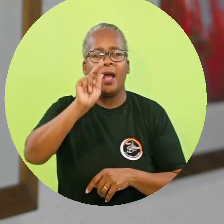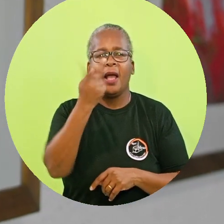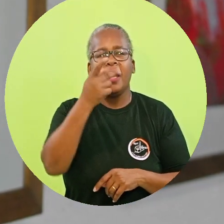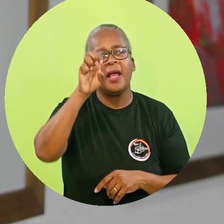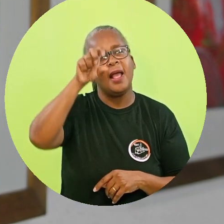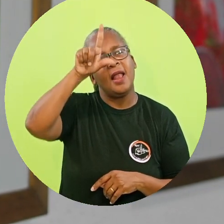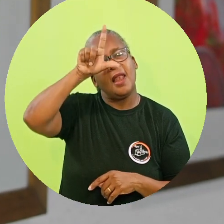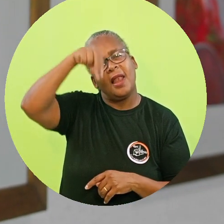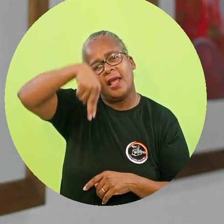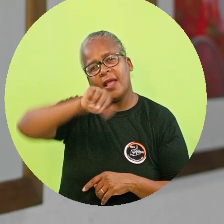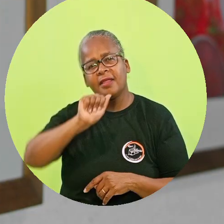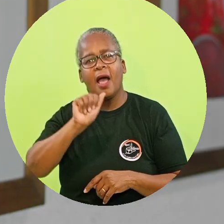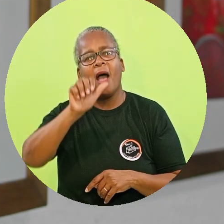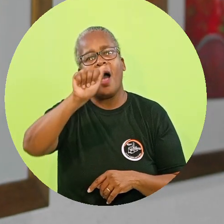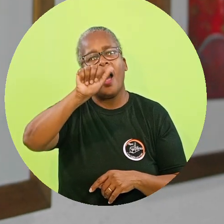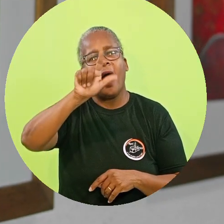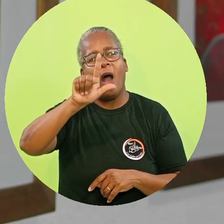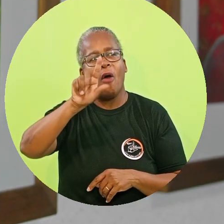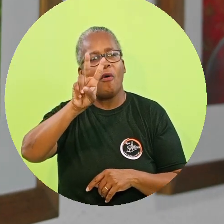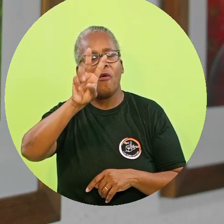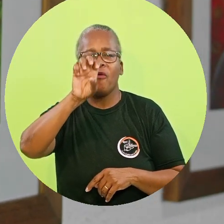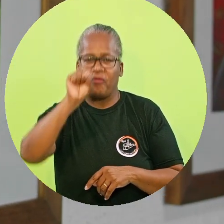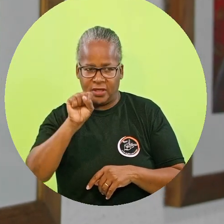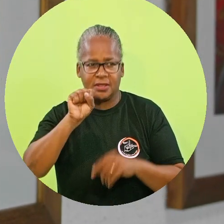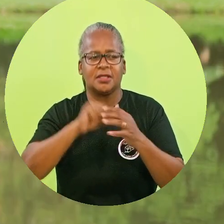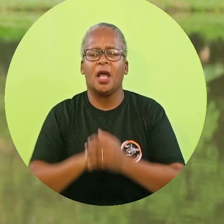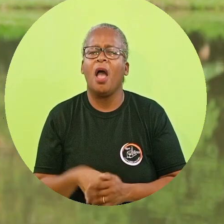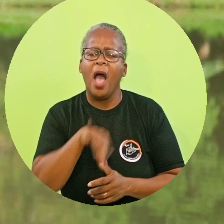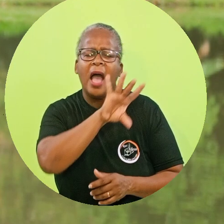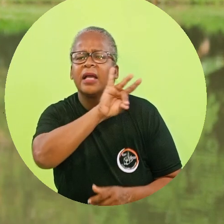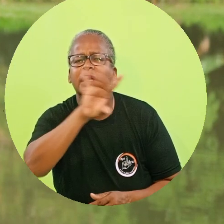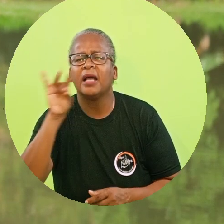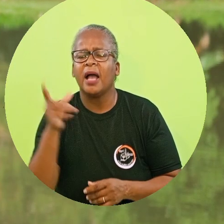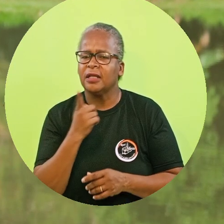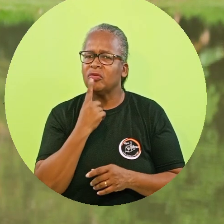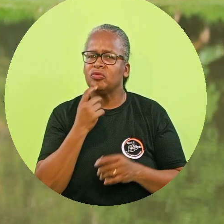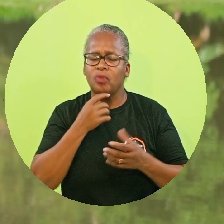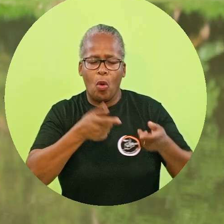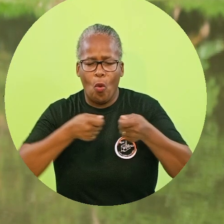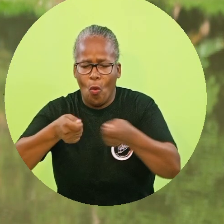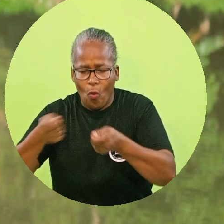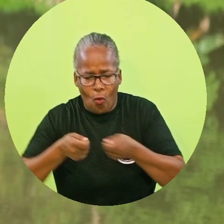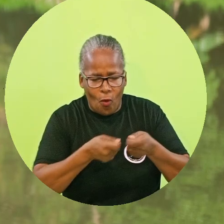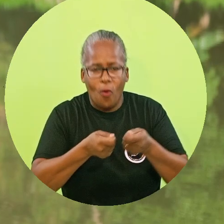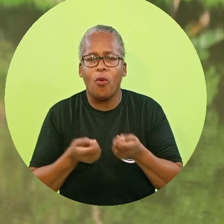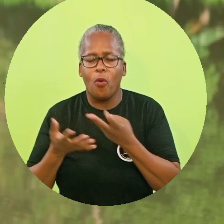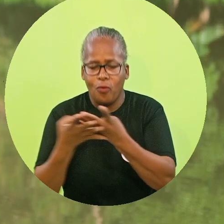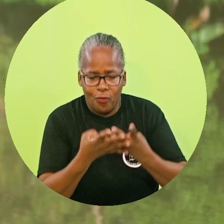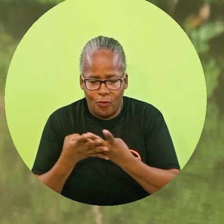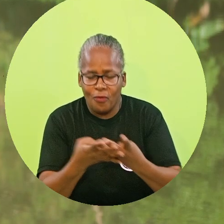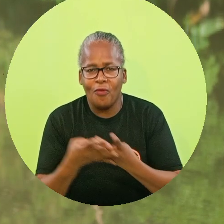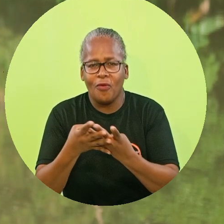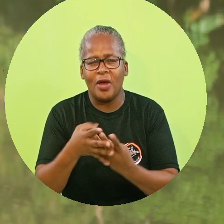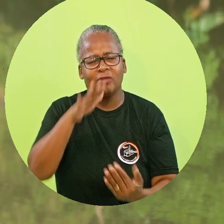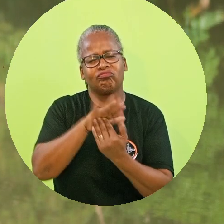O urucum escorre como uma escrita ancestral. Cada grão vermelho que atravessa a peneira do tempo reativa códigos apagados na